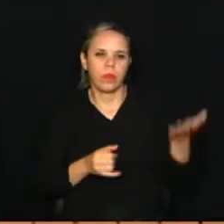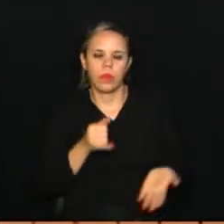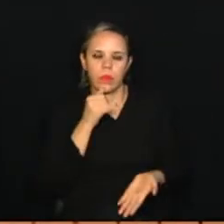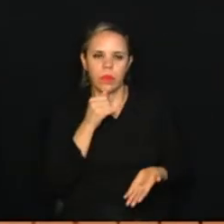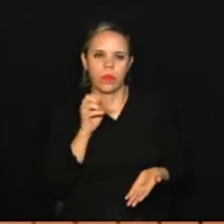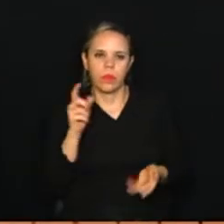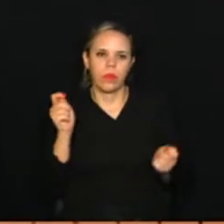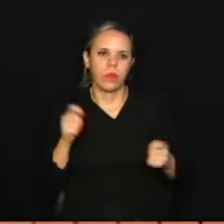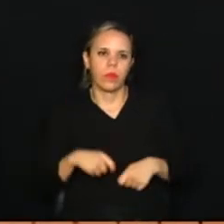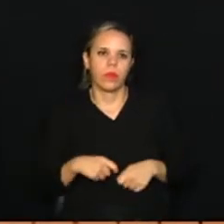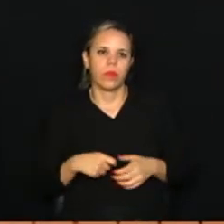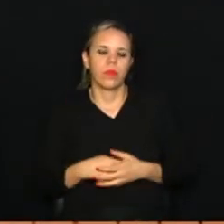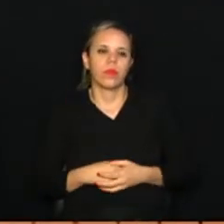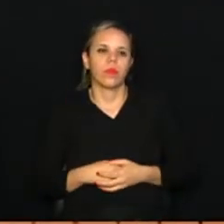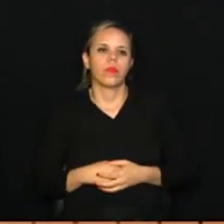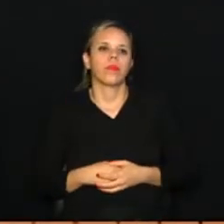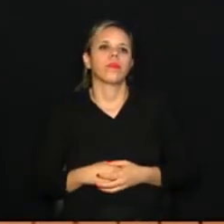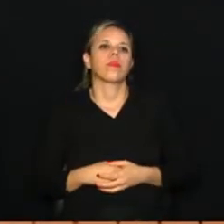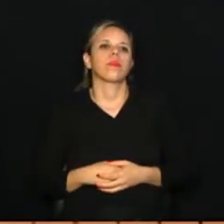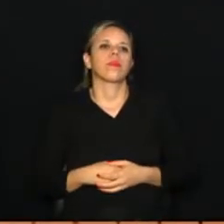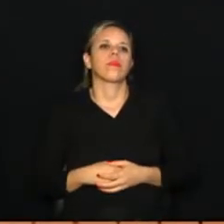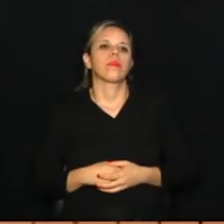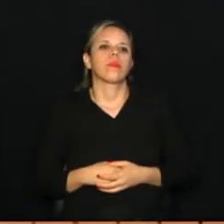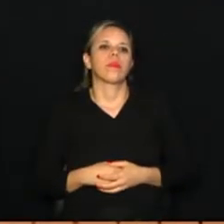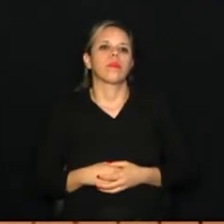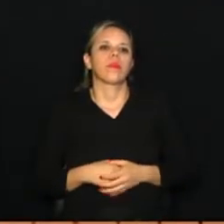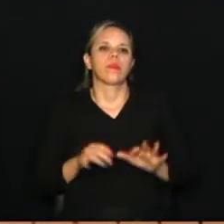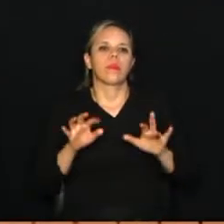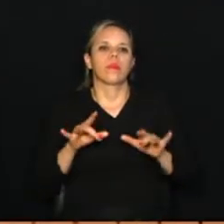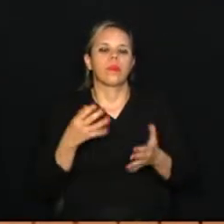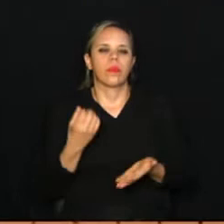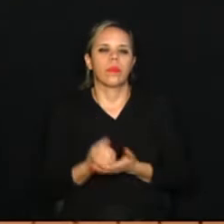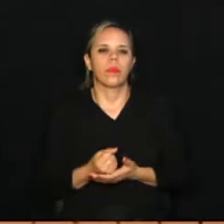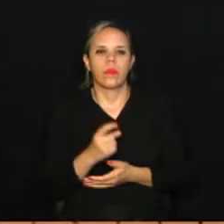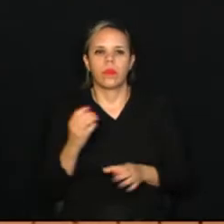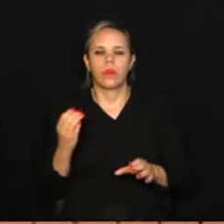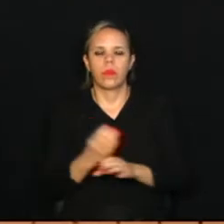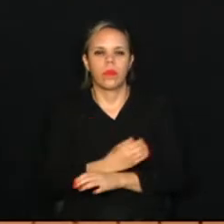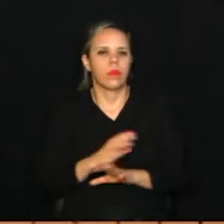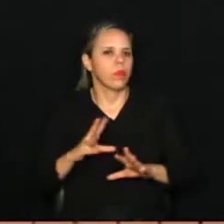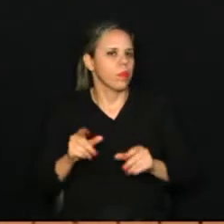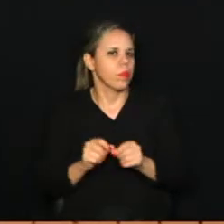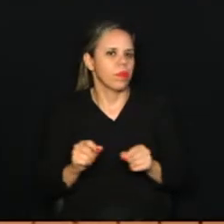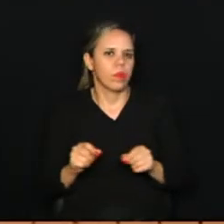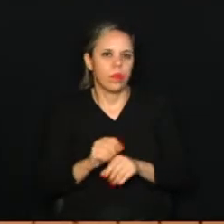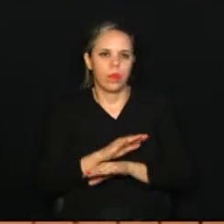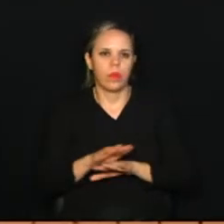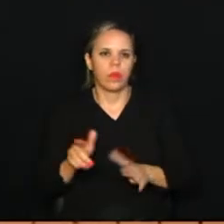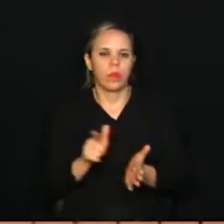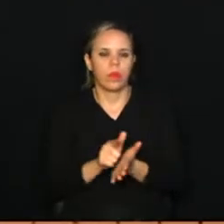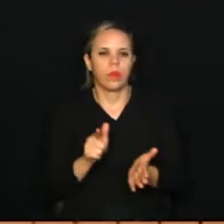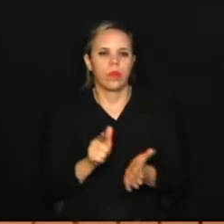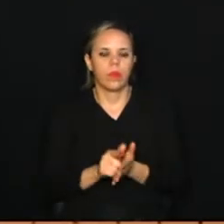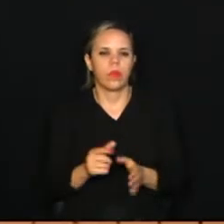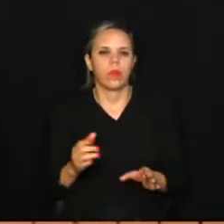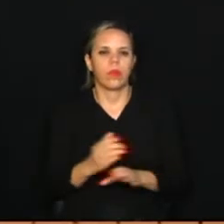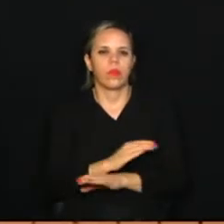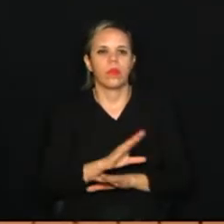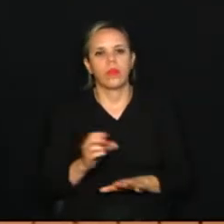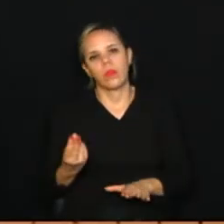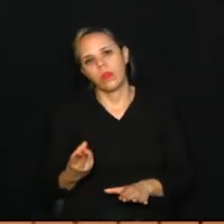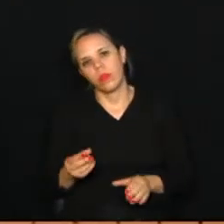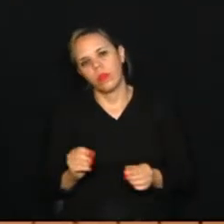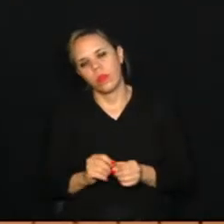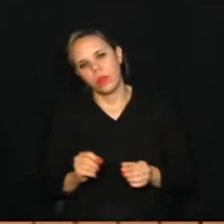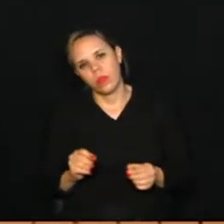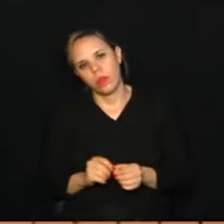seria possível, se não digitalizar 100%, acabar com essa papelada 100%, ou pelo